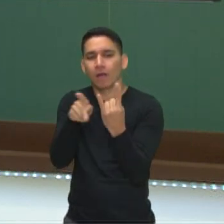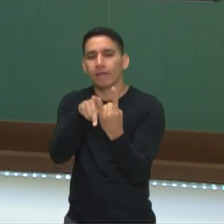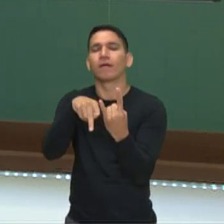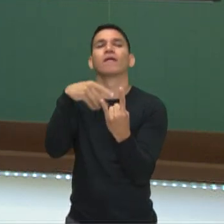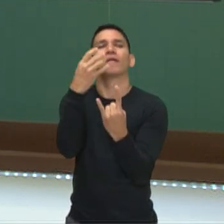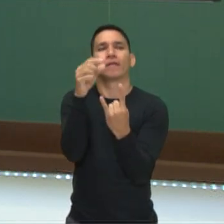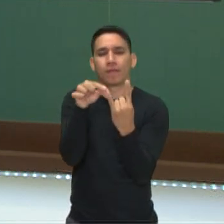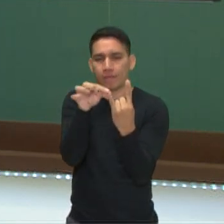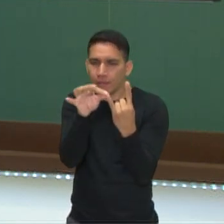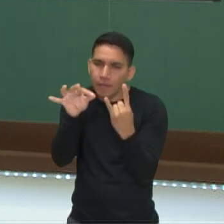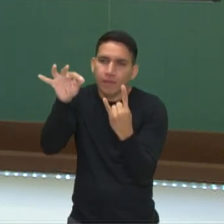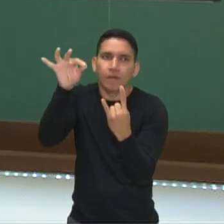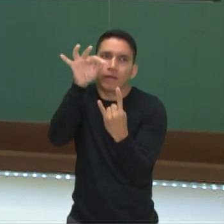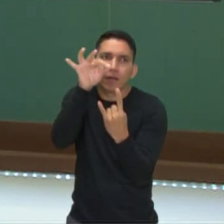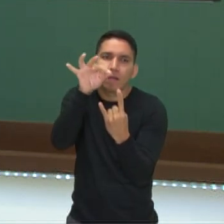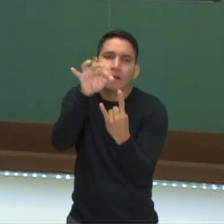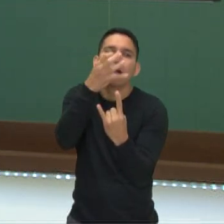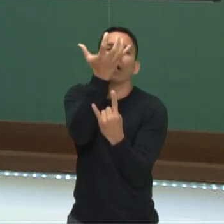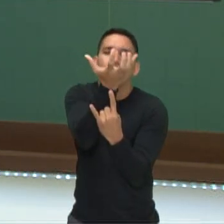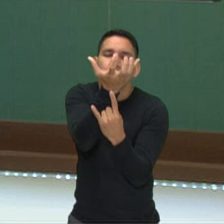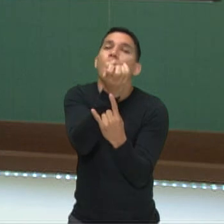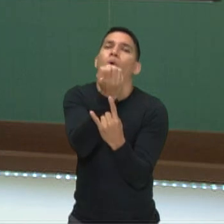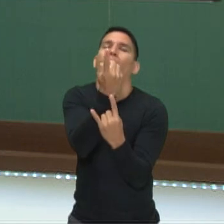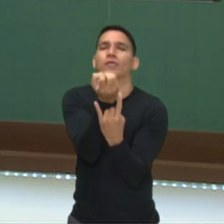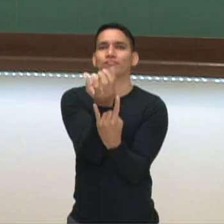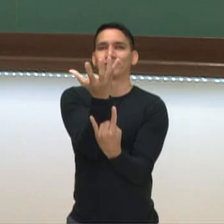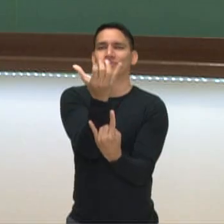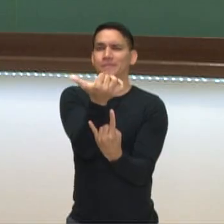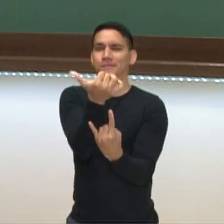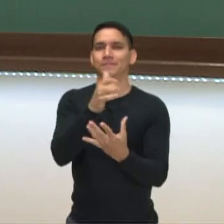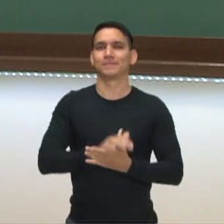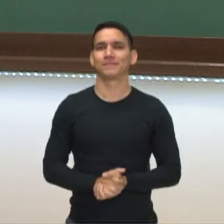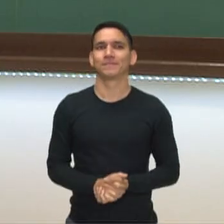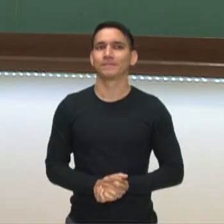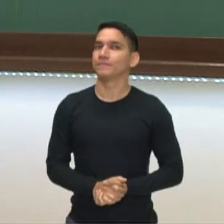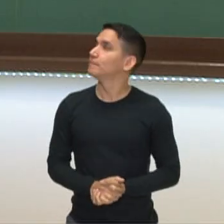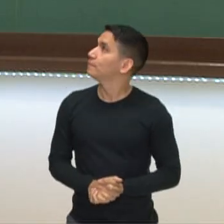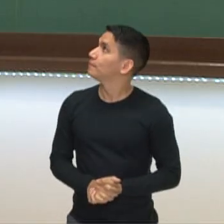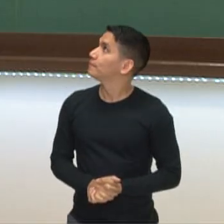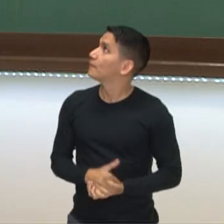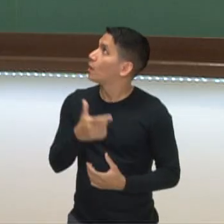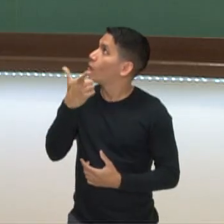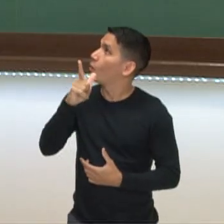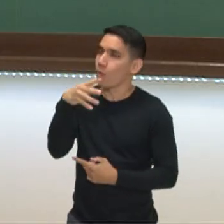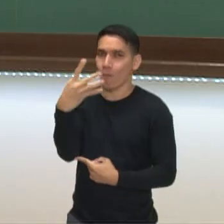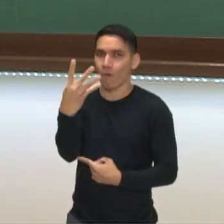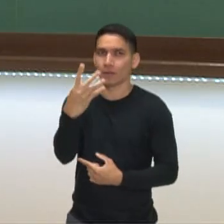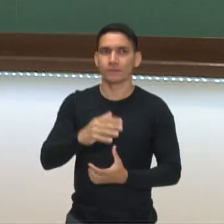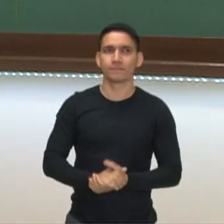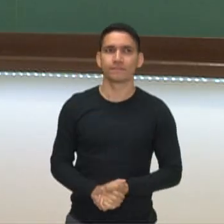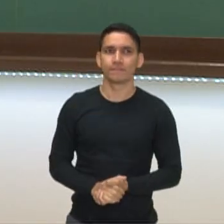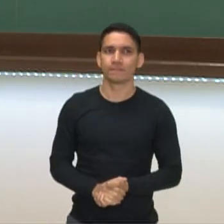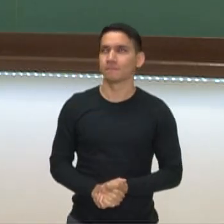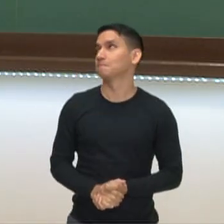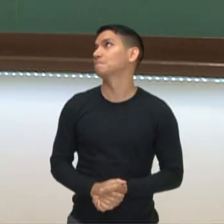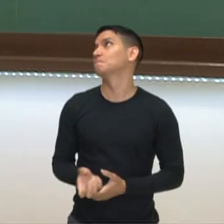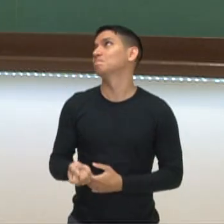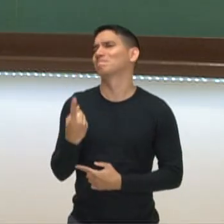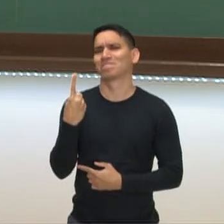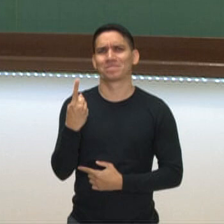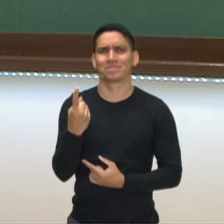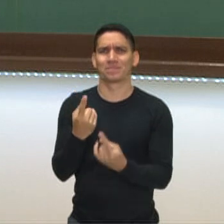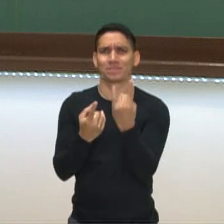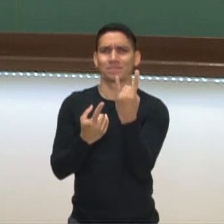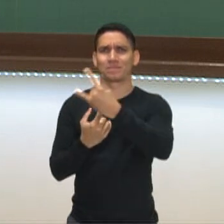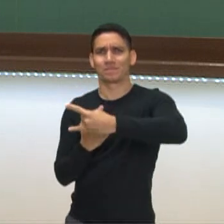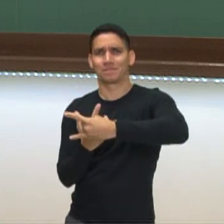Negativo. E aqui no positivo. Acende. A 3 acende. Beleza? Vamos para o próximo. 4. Ligou no meio